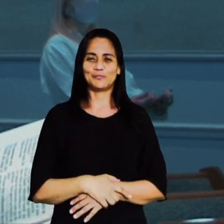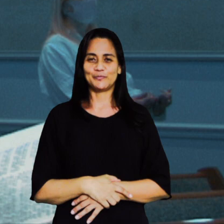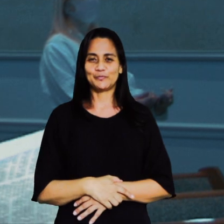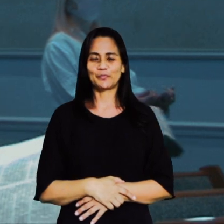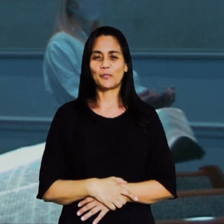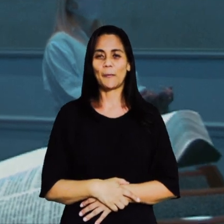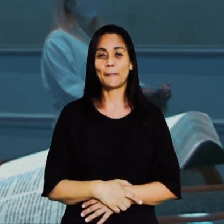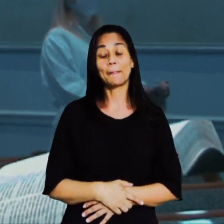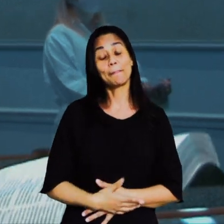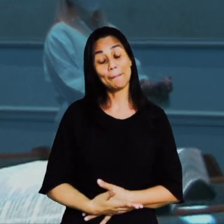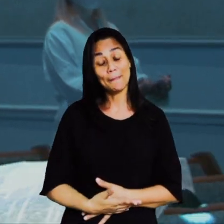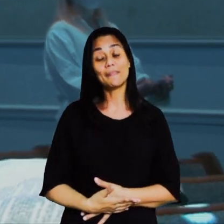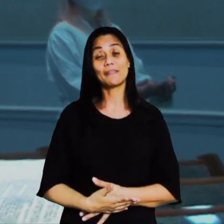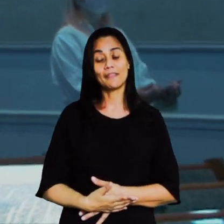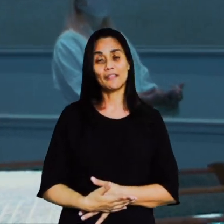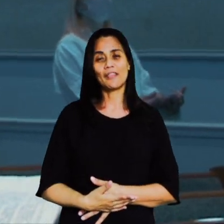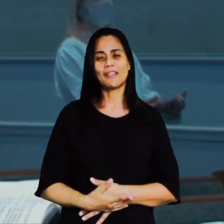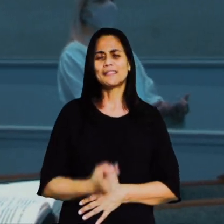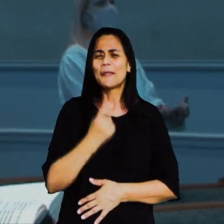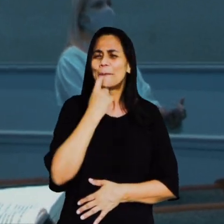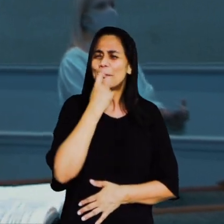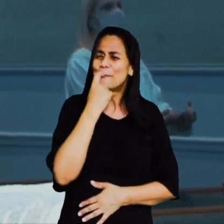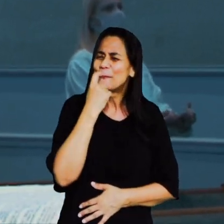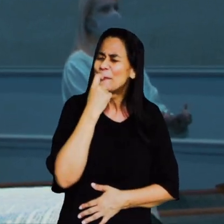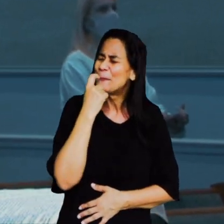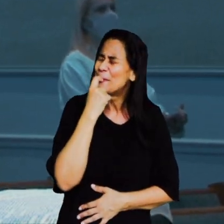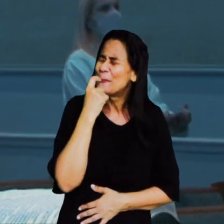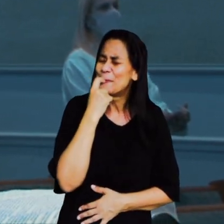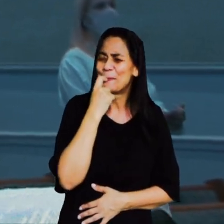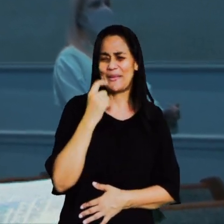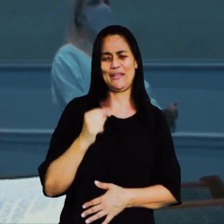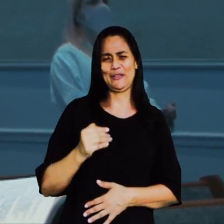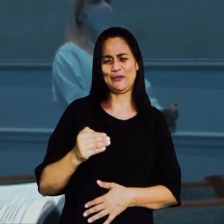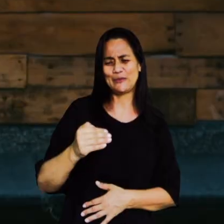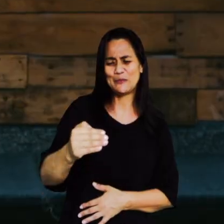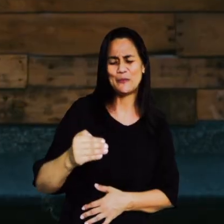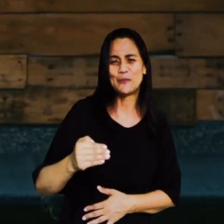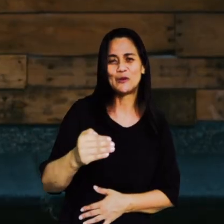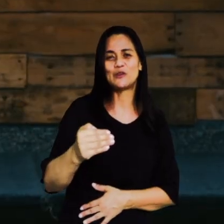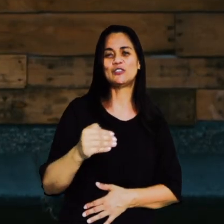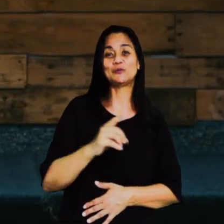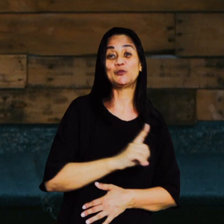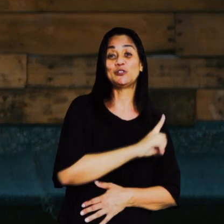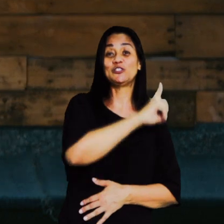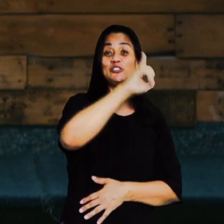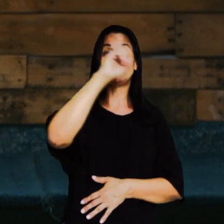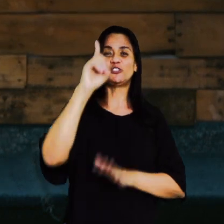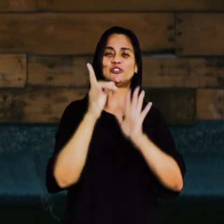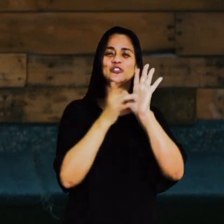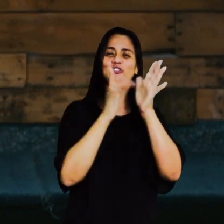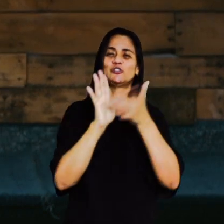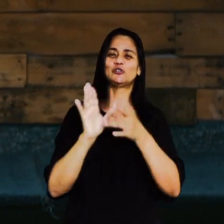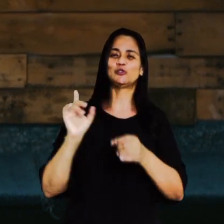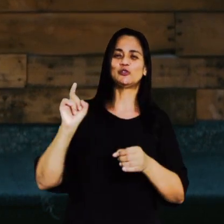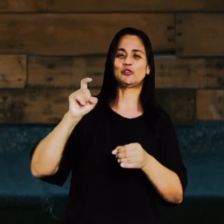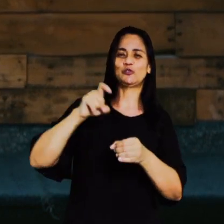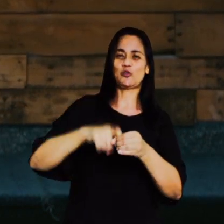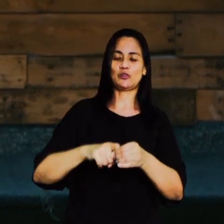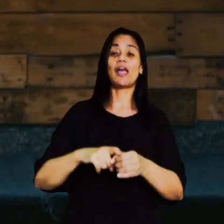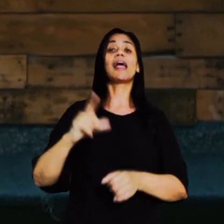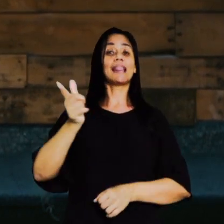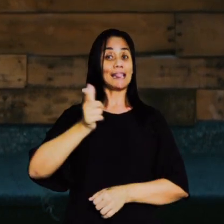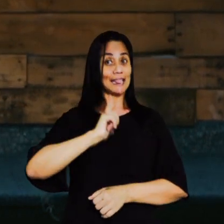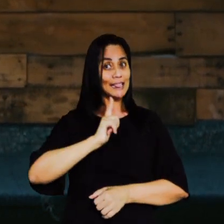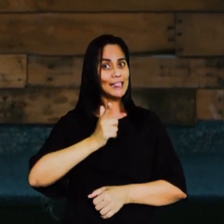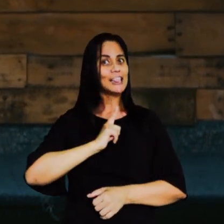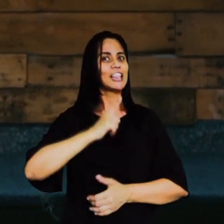Quanto mais vai se aproximando aquele dia, existe aquele